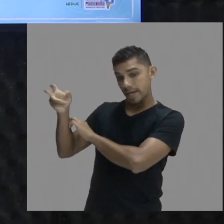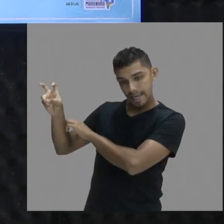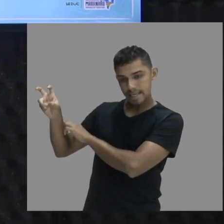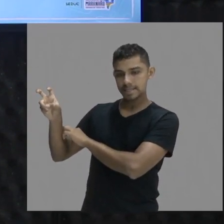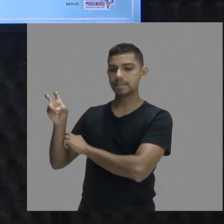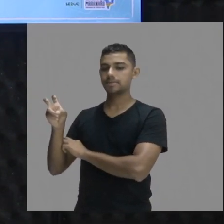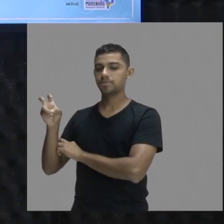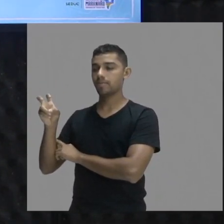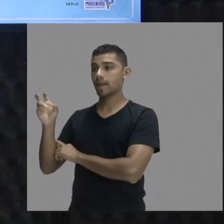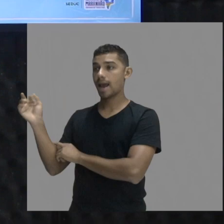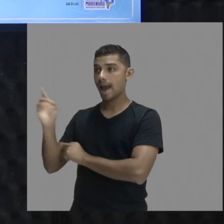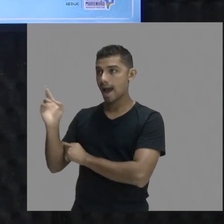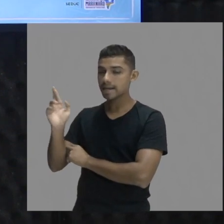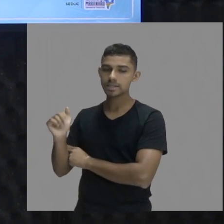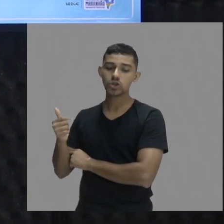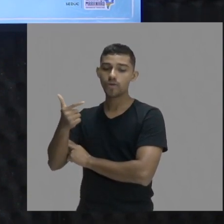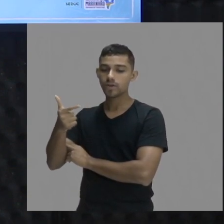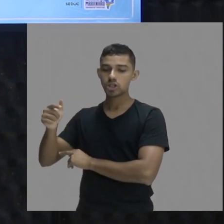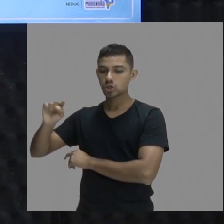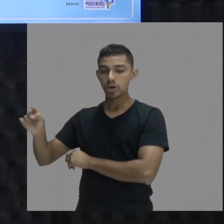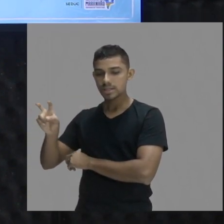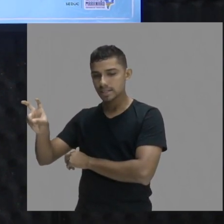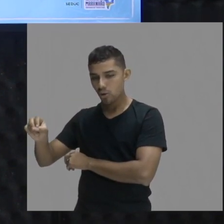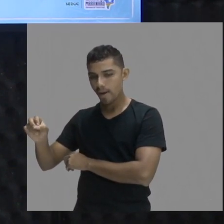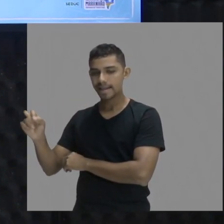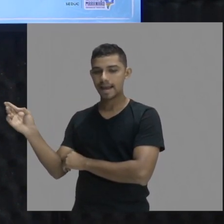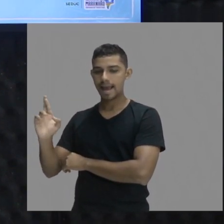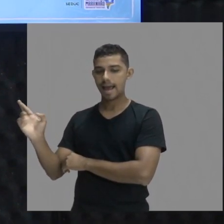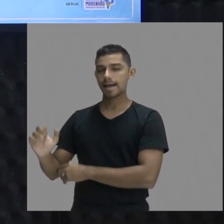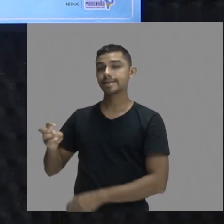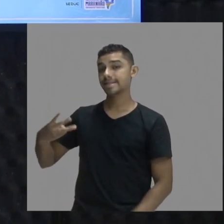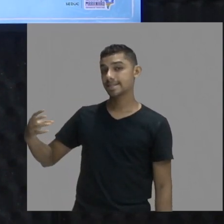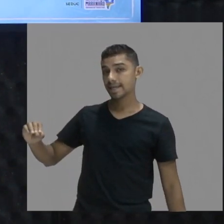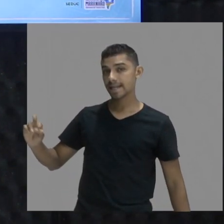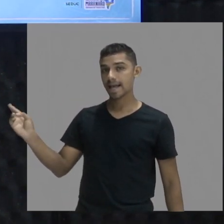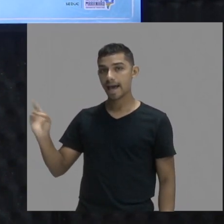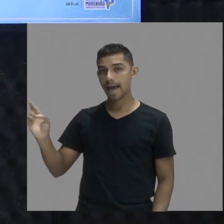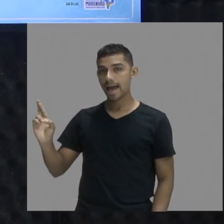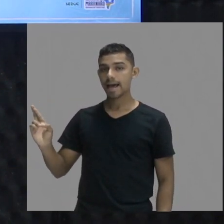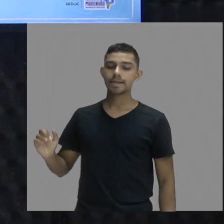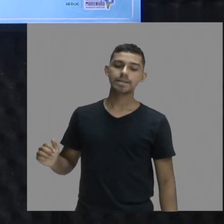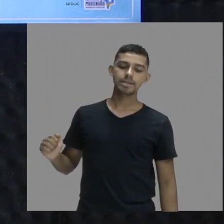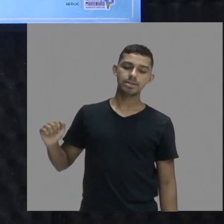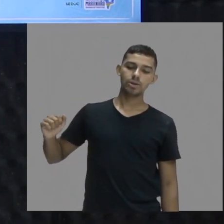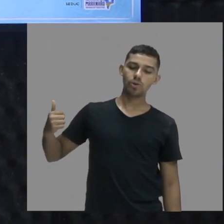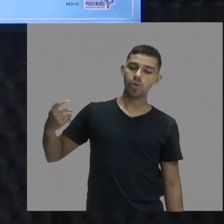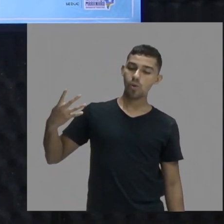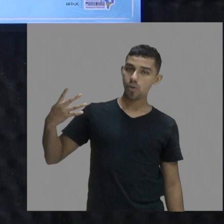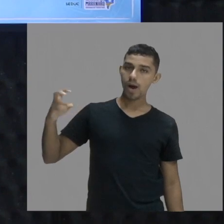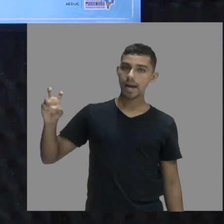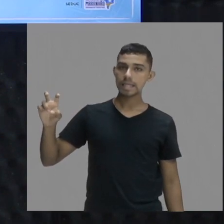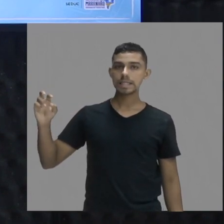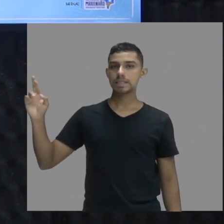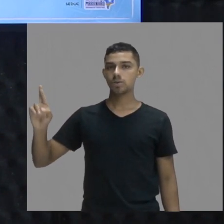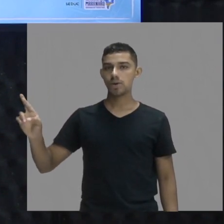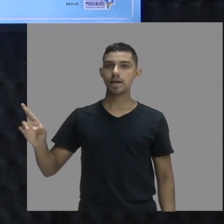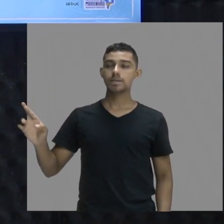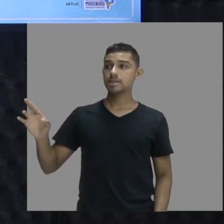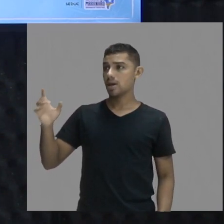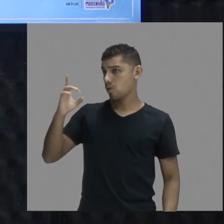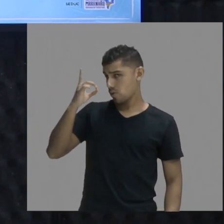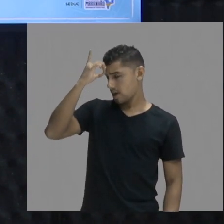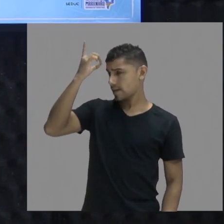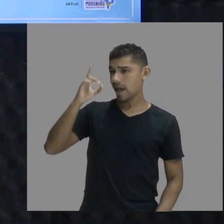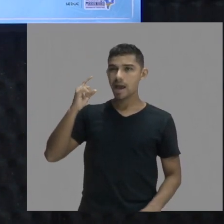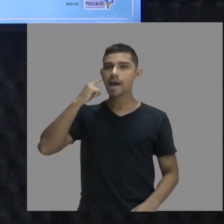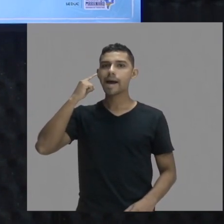30 e 45 e coloquei as relações que nós fizemos. Ó. Galera, a ideia de função é isso aqui, mais ou menos. Você já tem